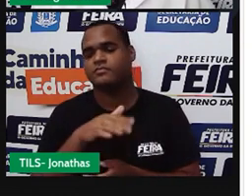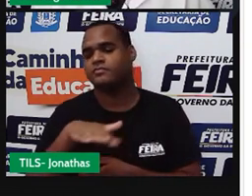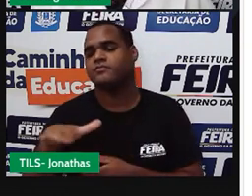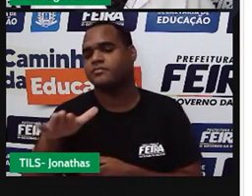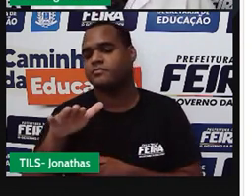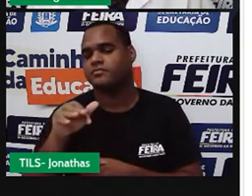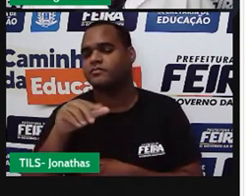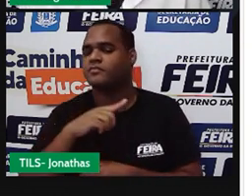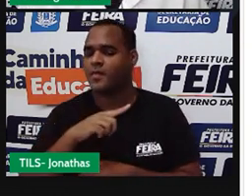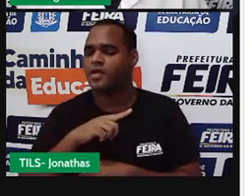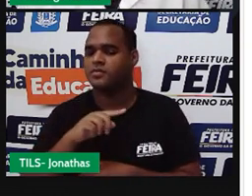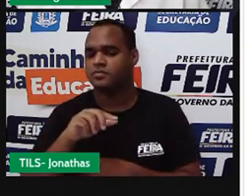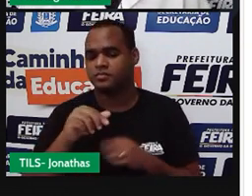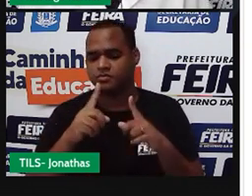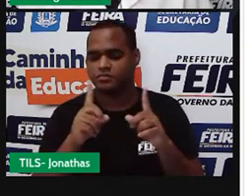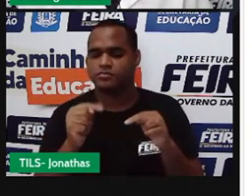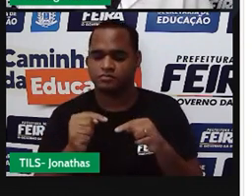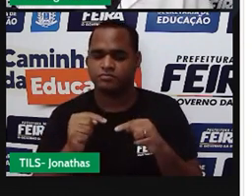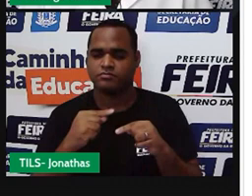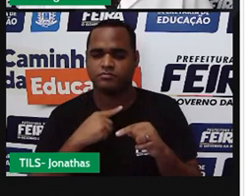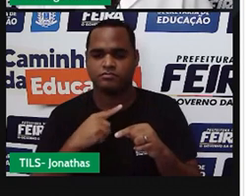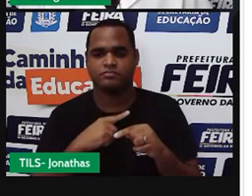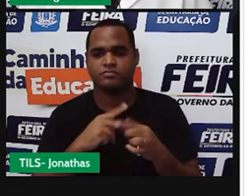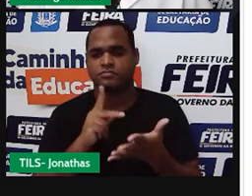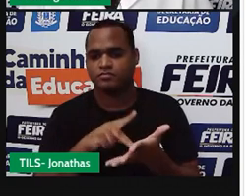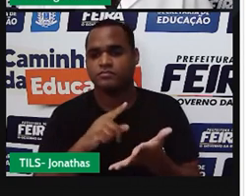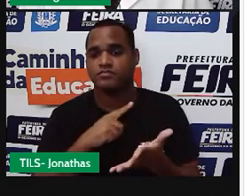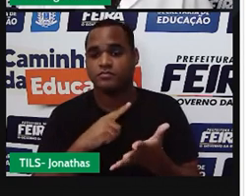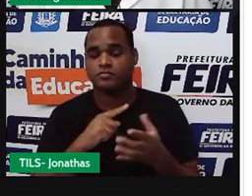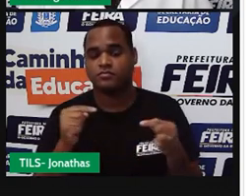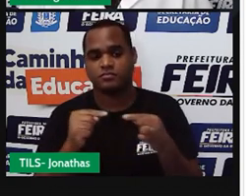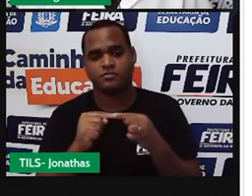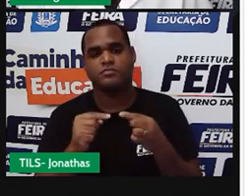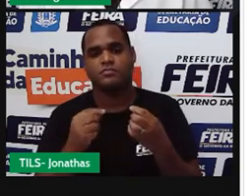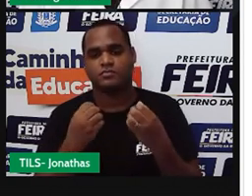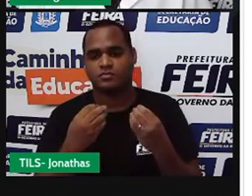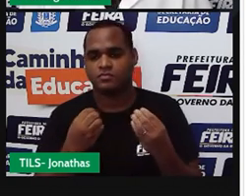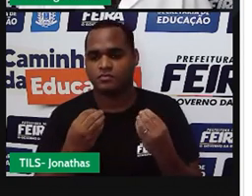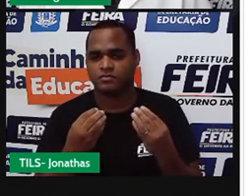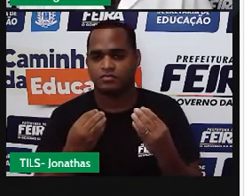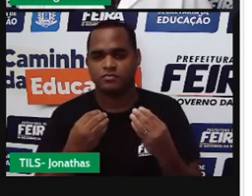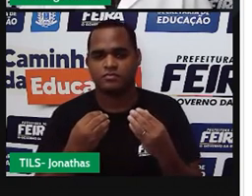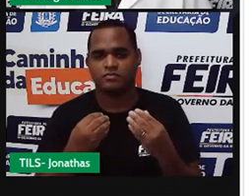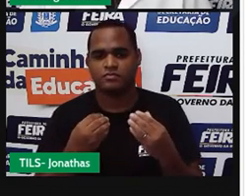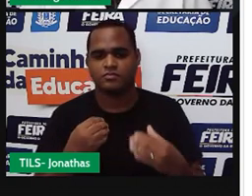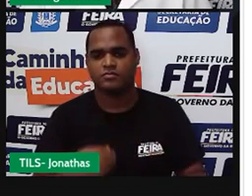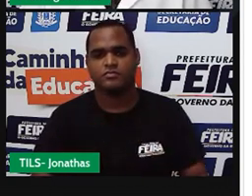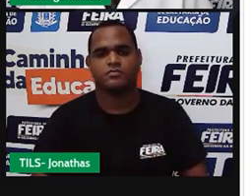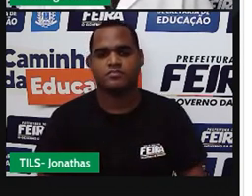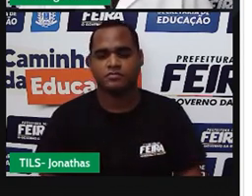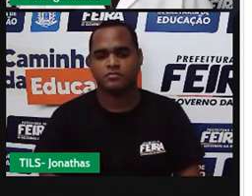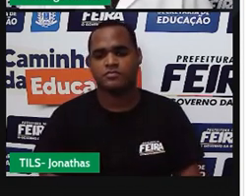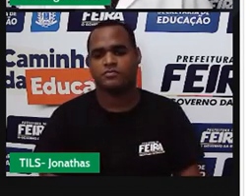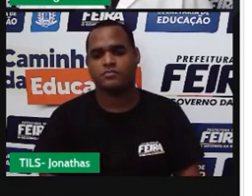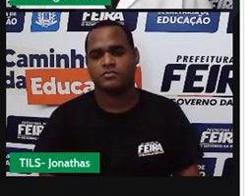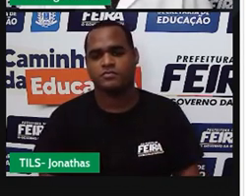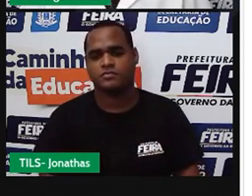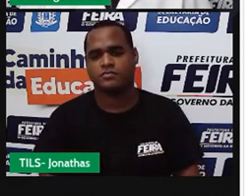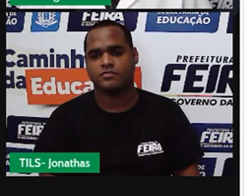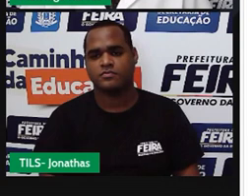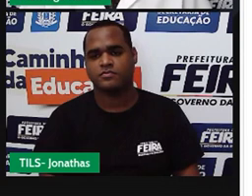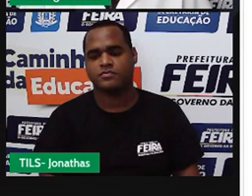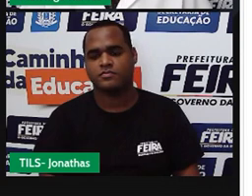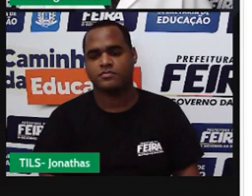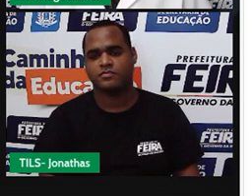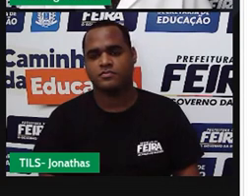um retângulo não é é a área do retângulo nós vamos colocar isso grandão para